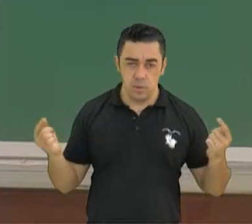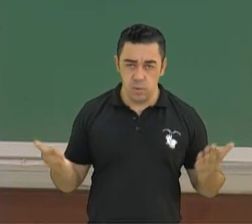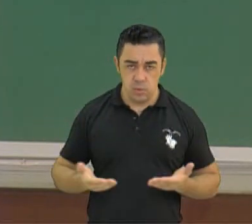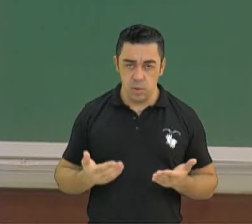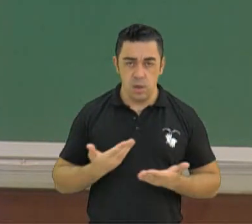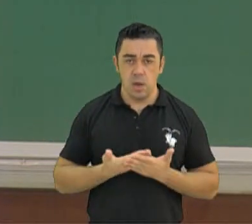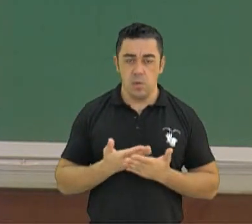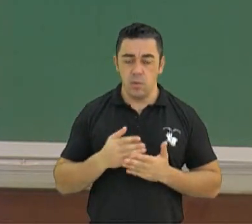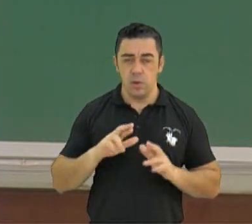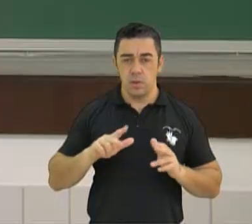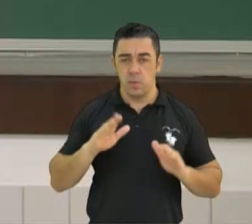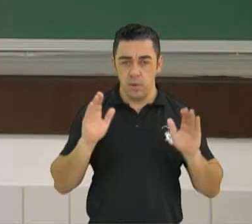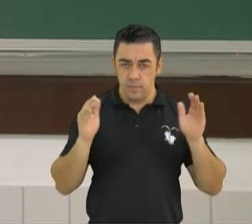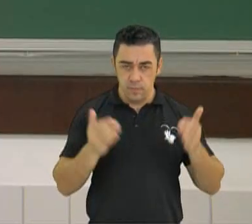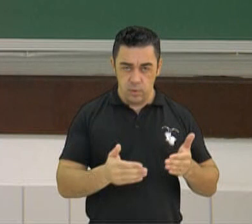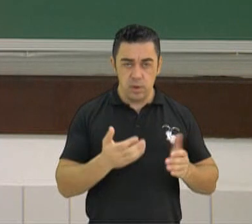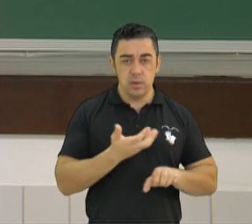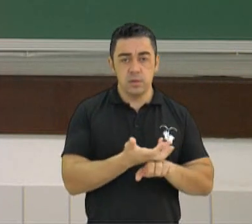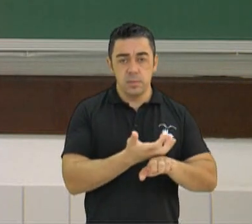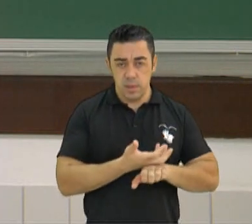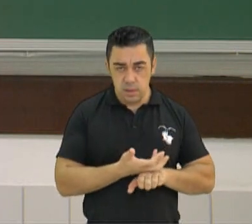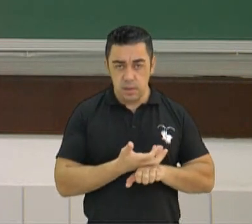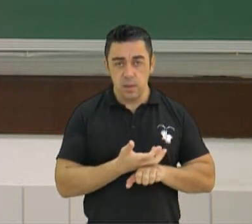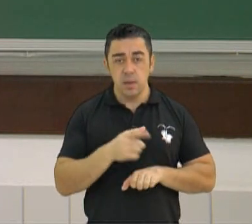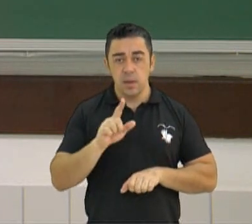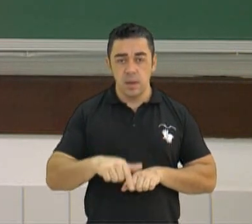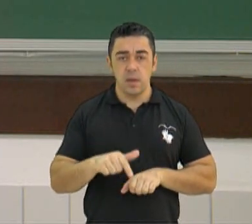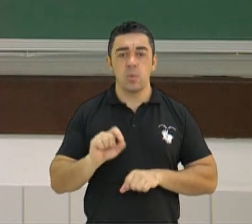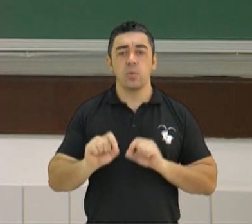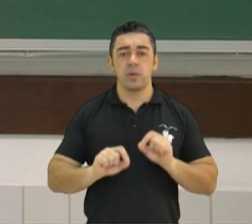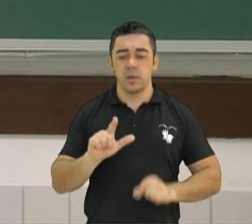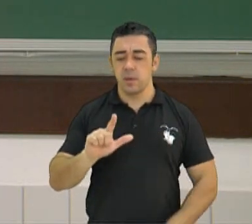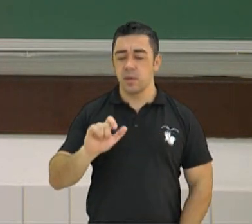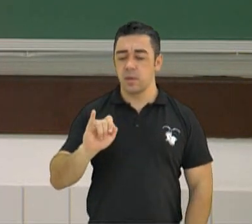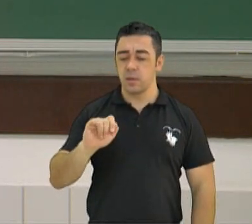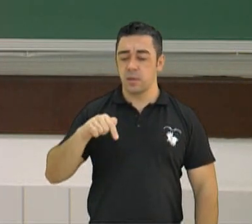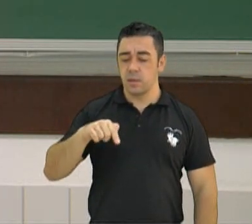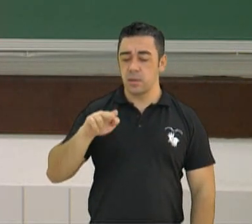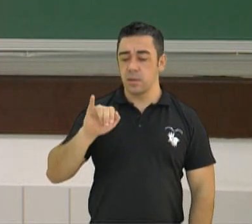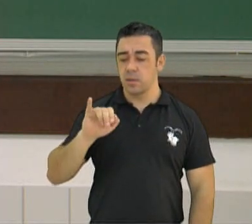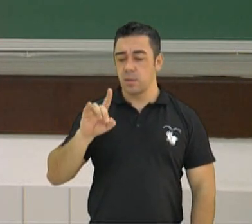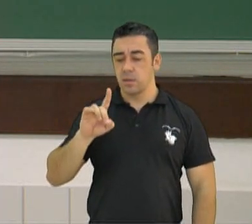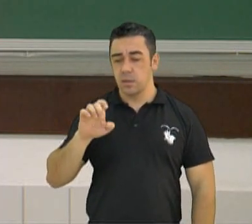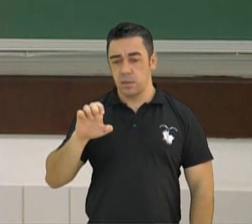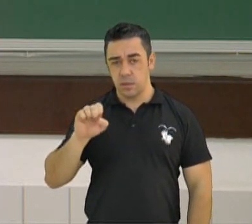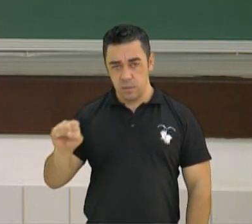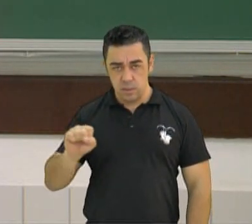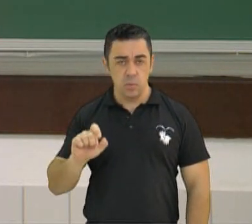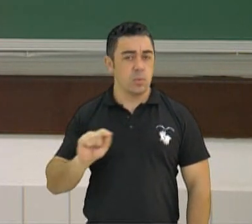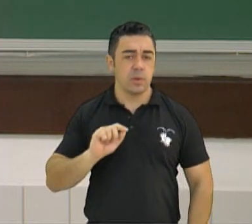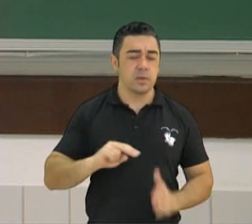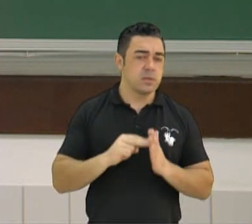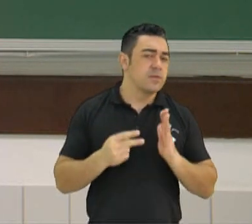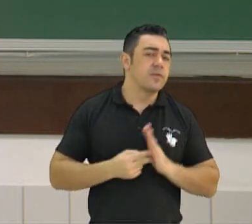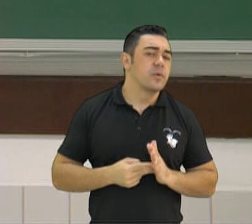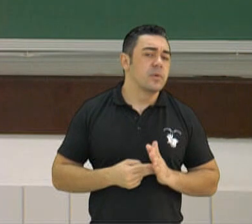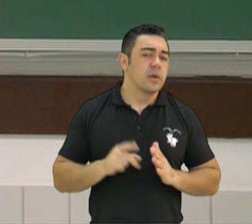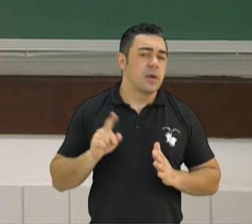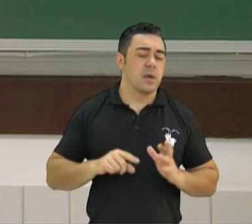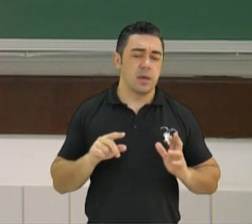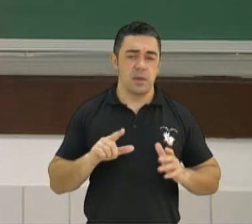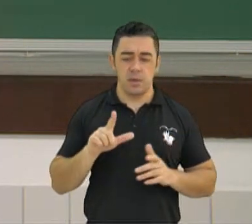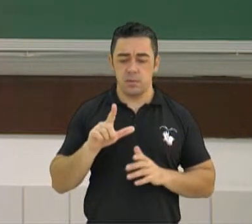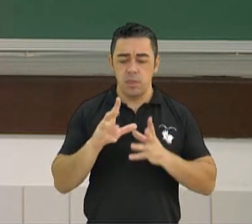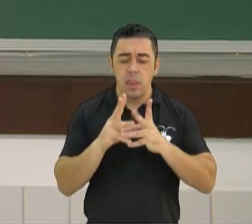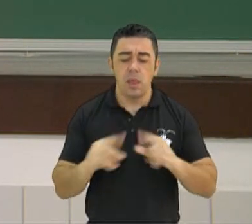não é o enfoque da disciplina, que é a liquidez. Então, ele vai abordar esse conceito nos livros, liquidez das